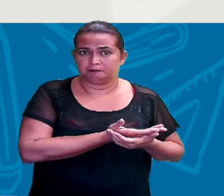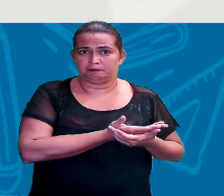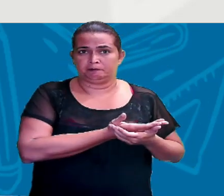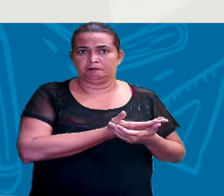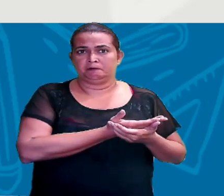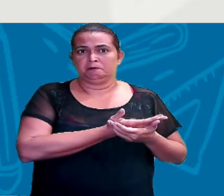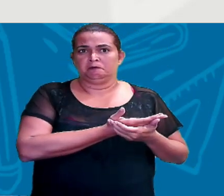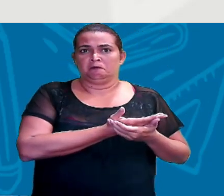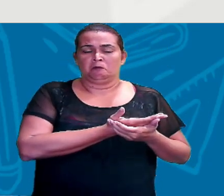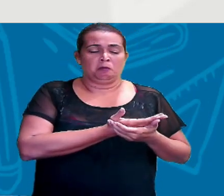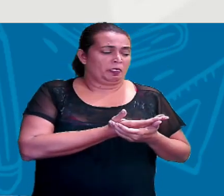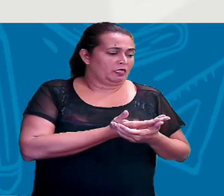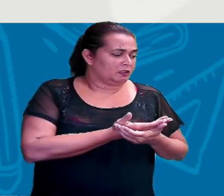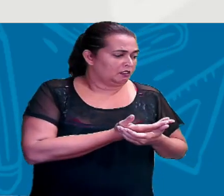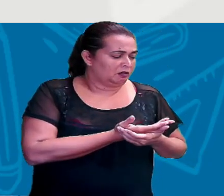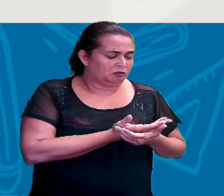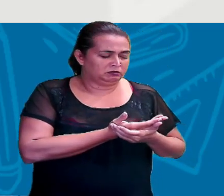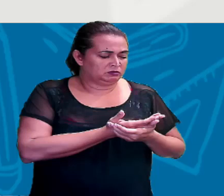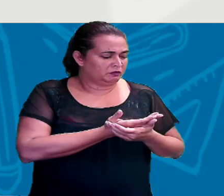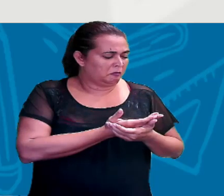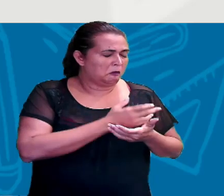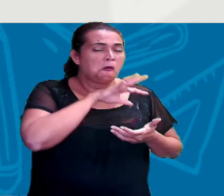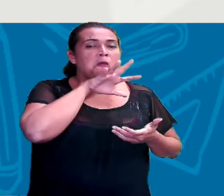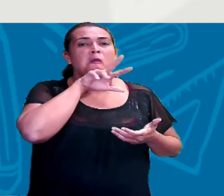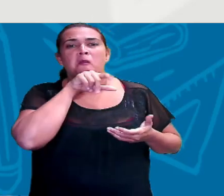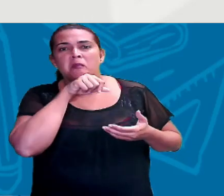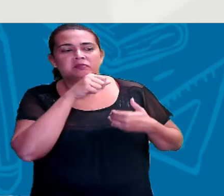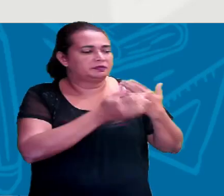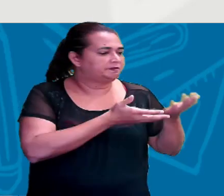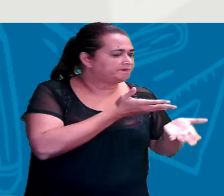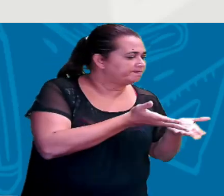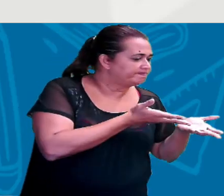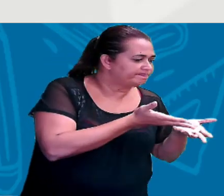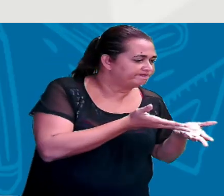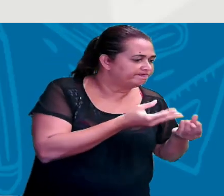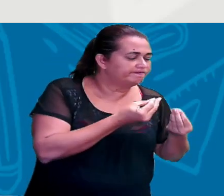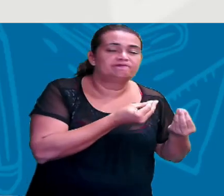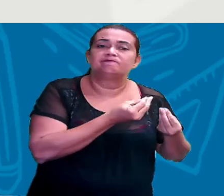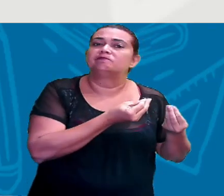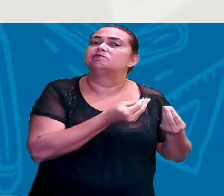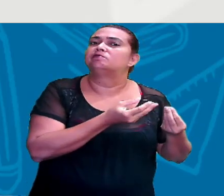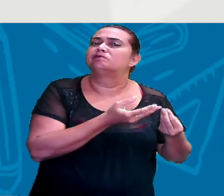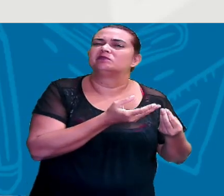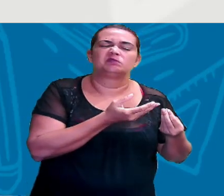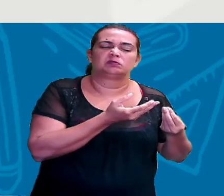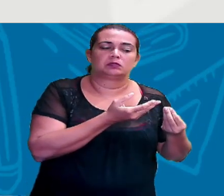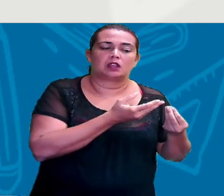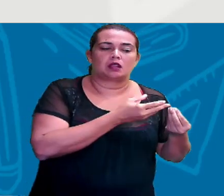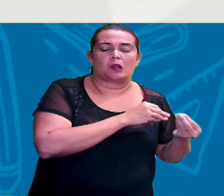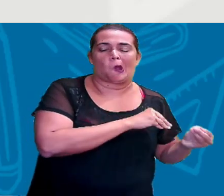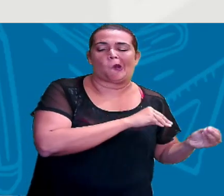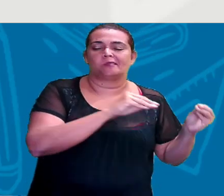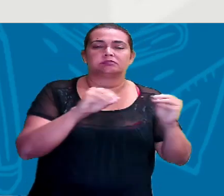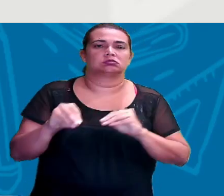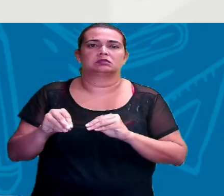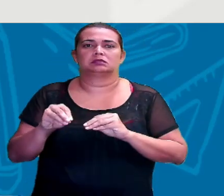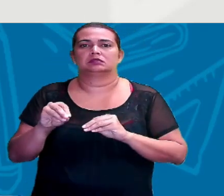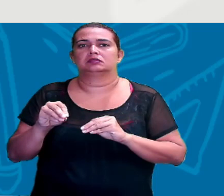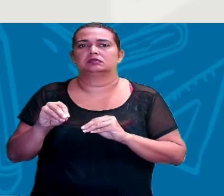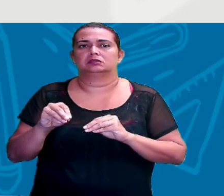usar para si próprio, para manter o gado, fazer a criação, né, produzir a criação de